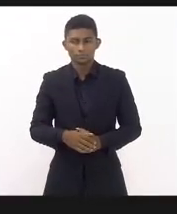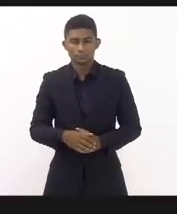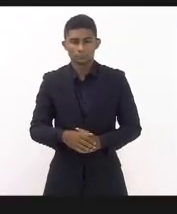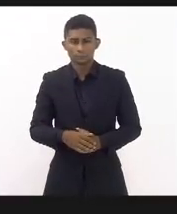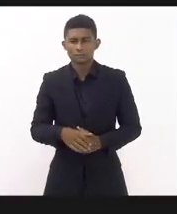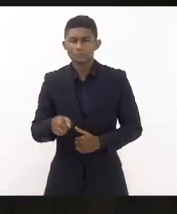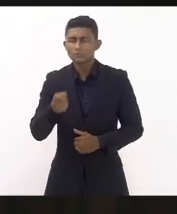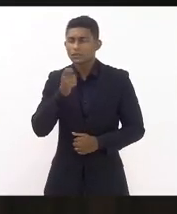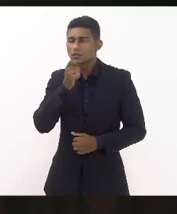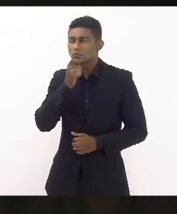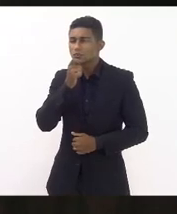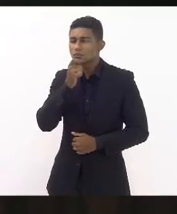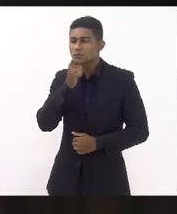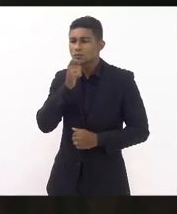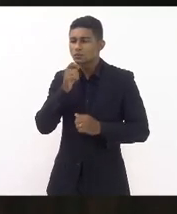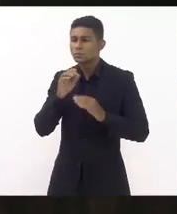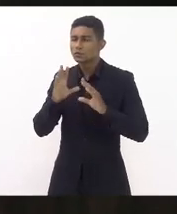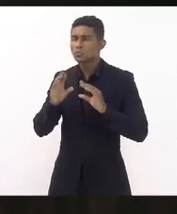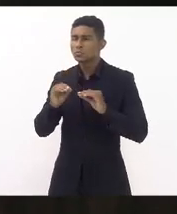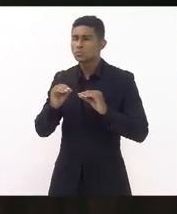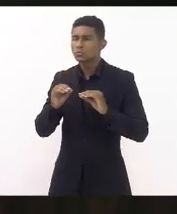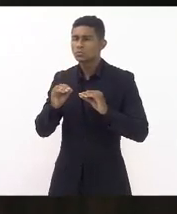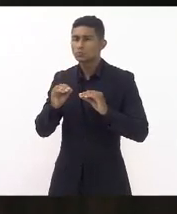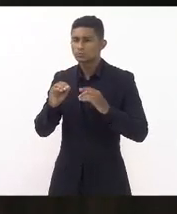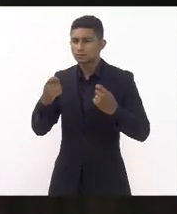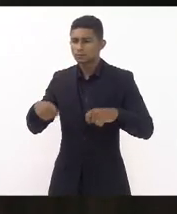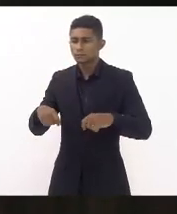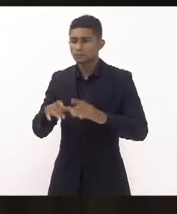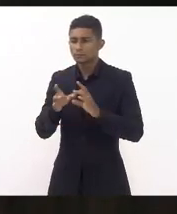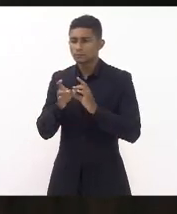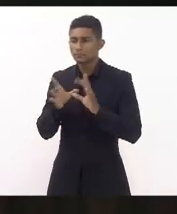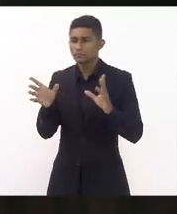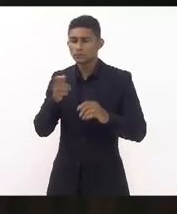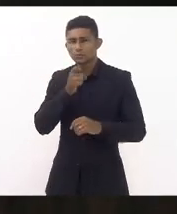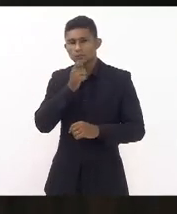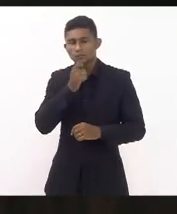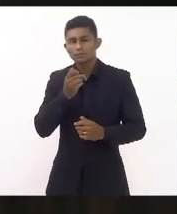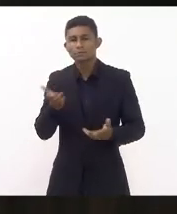Seu som está mutado, deputado. Tem que abrir o...